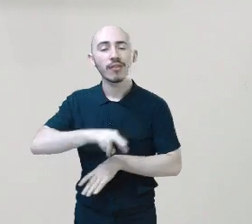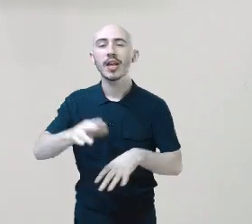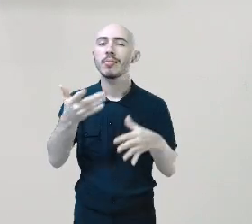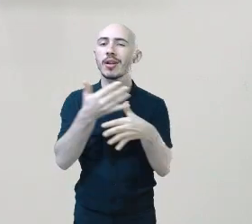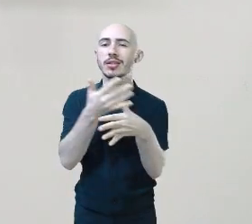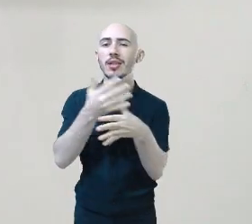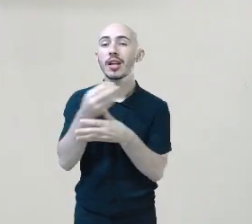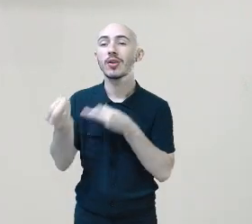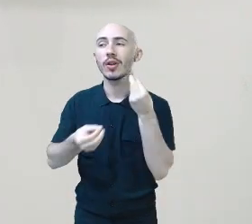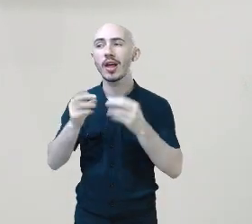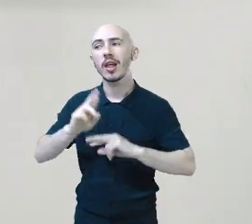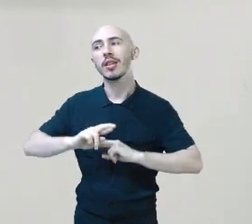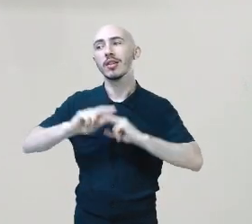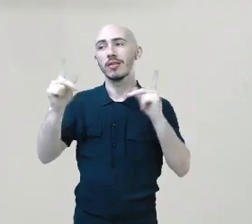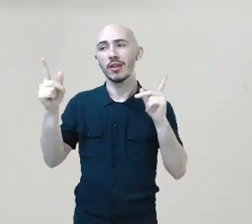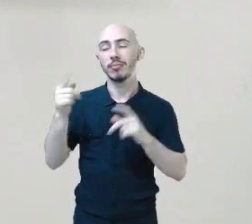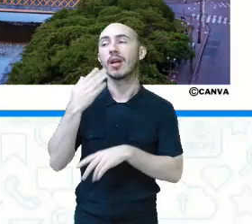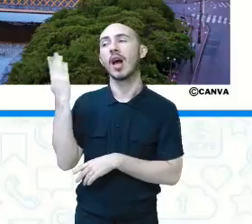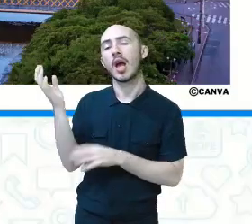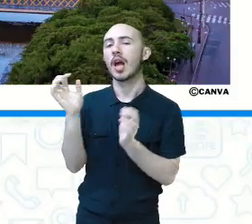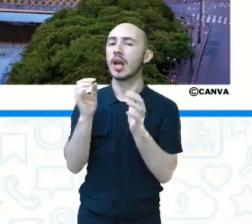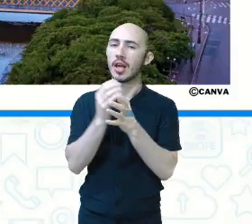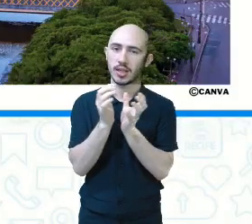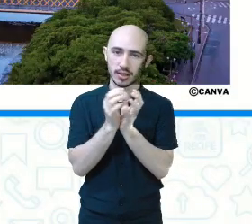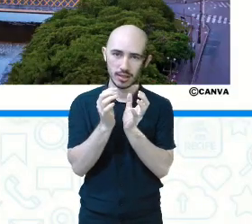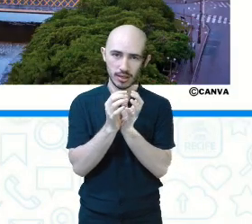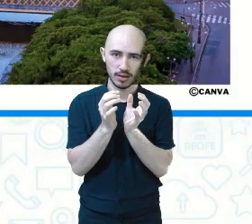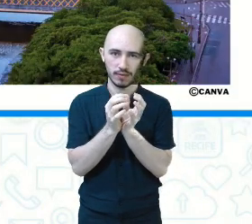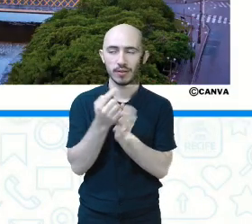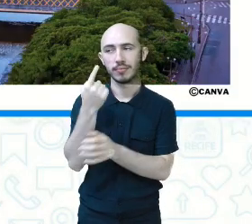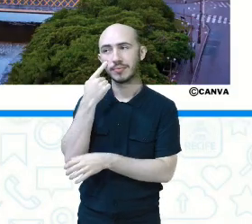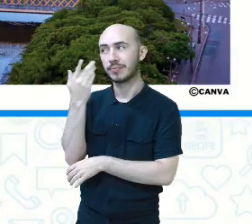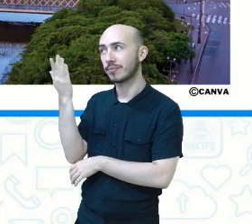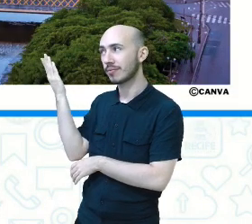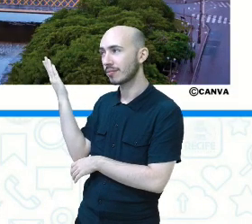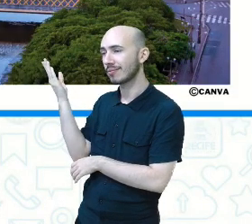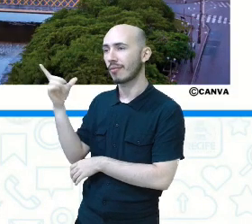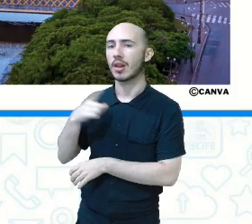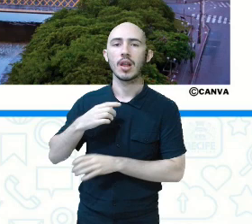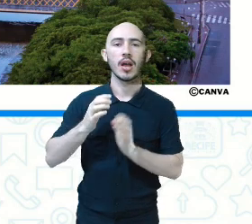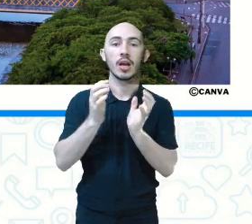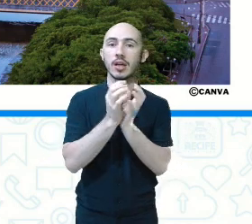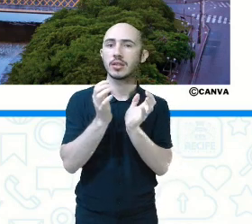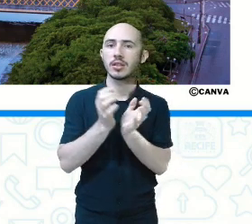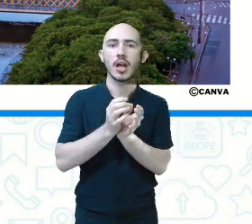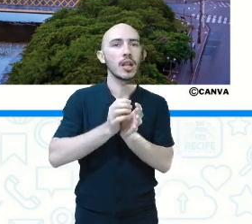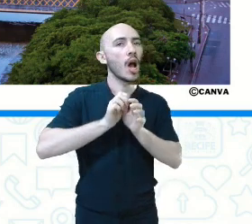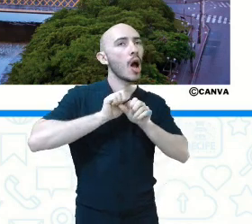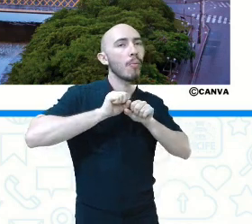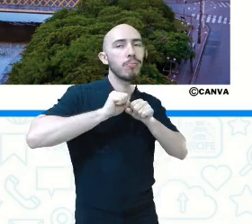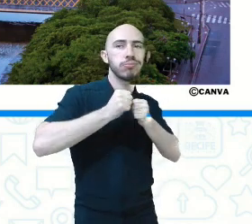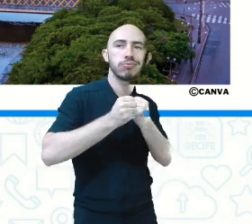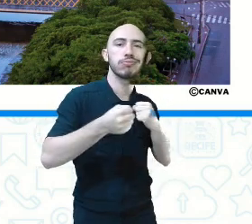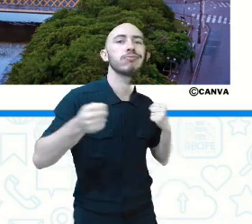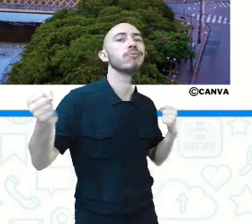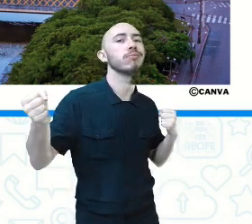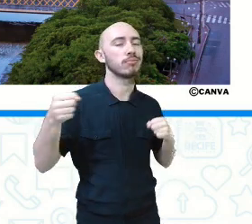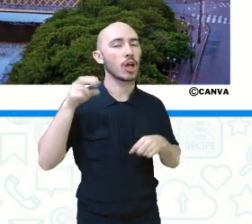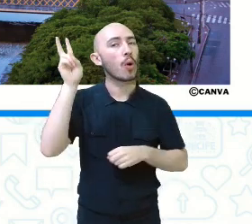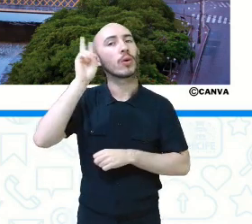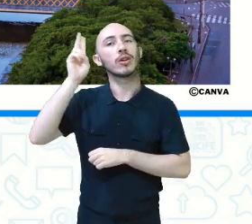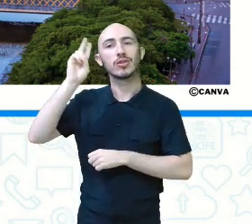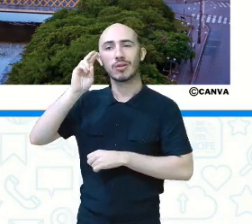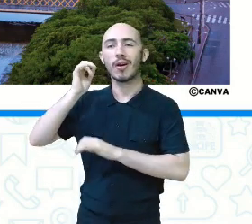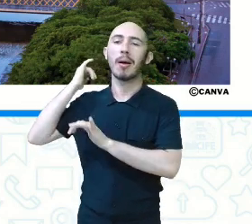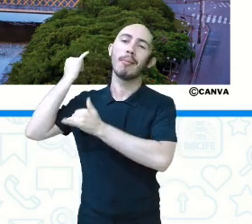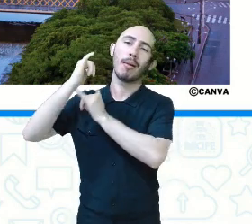forma diferente. Então nós estamos na cidade de Recife, uma cidade gigantesca, com muita história para contar